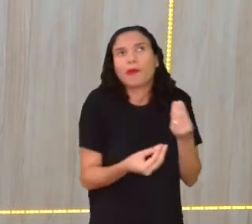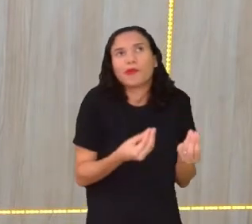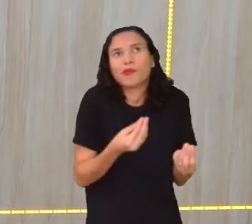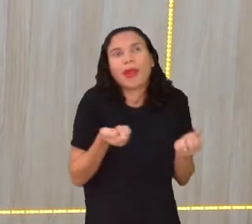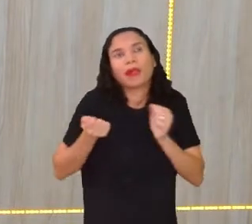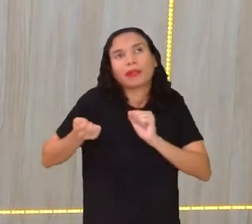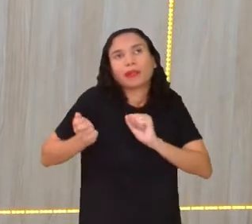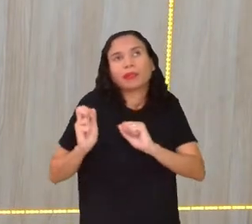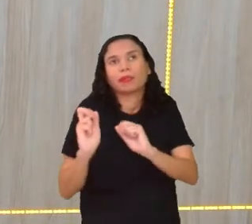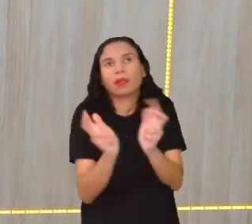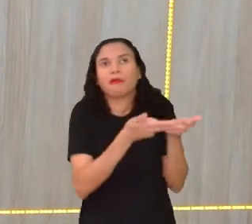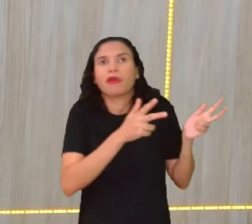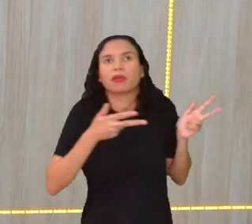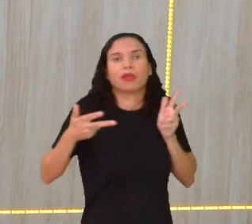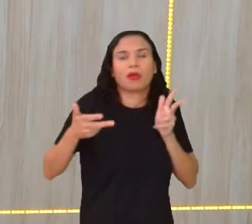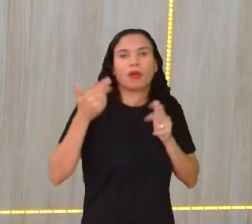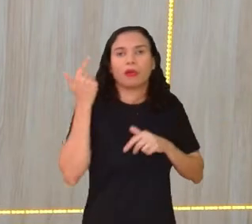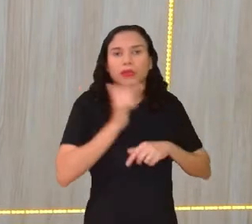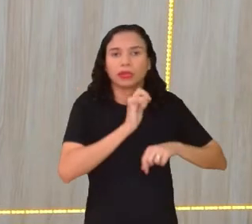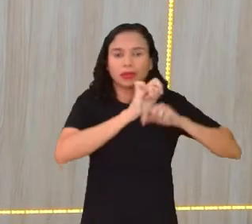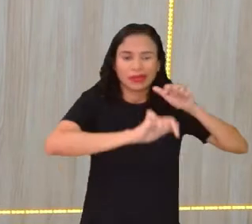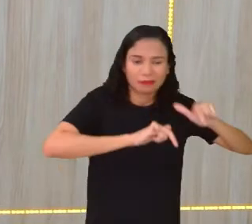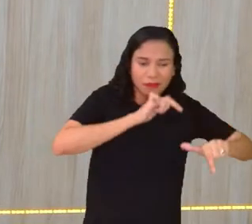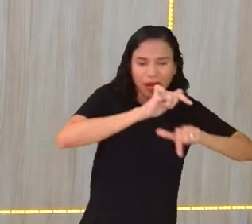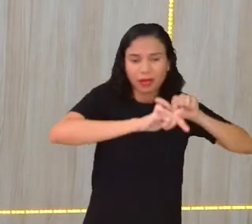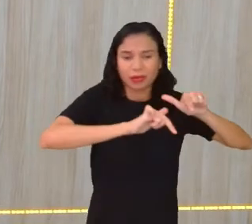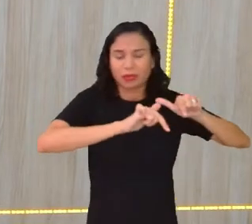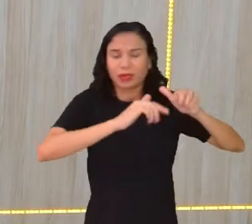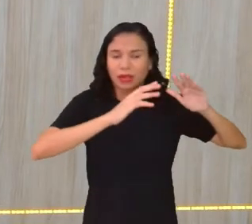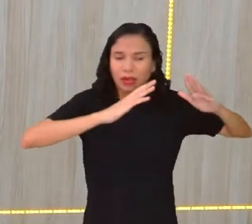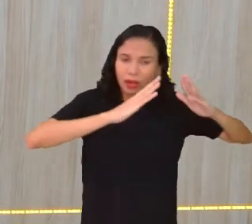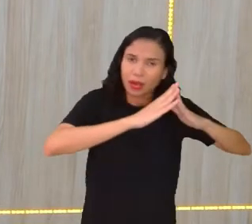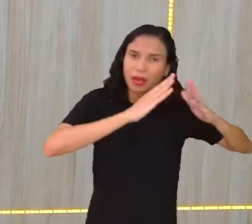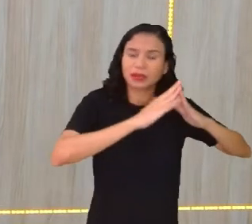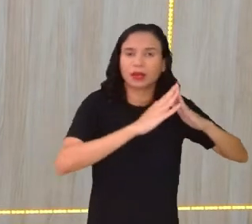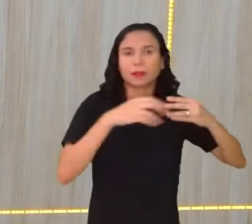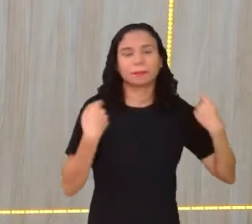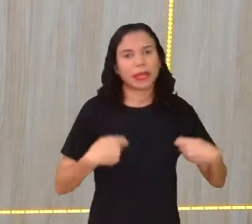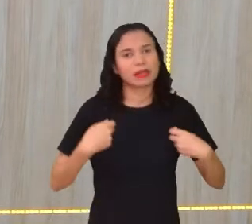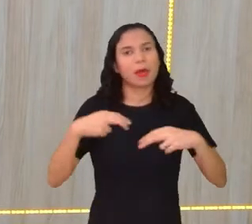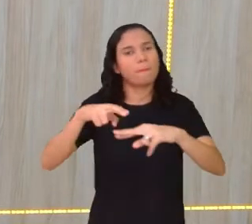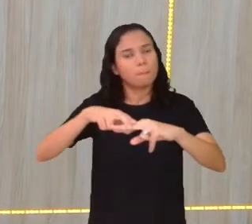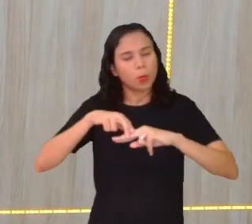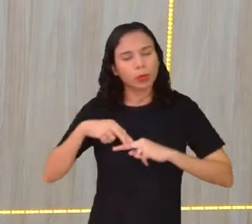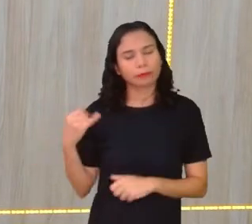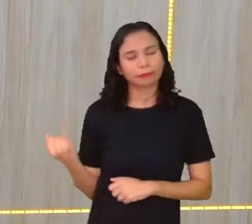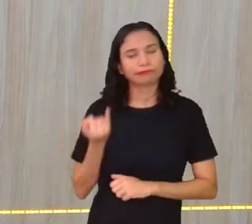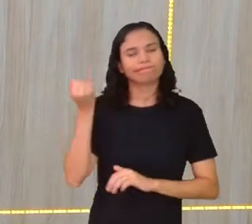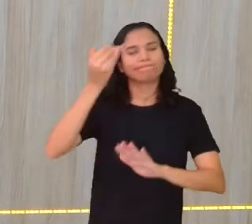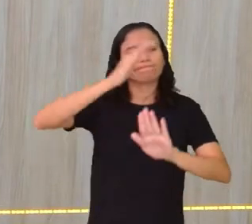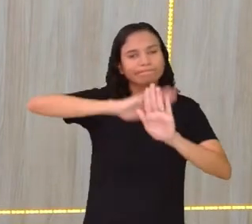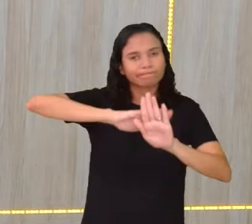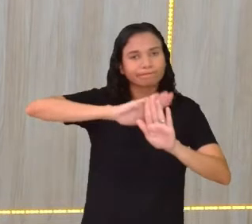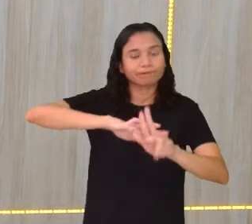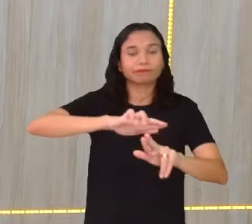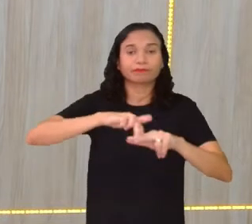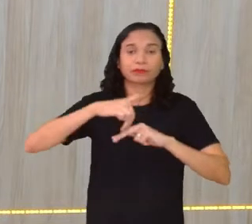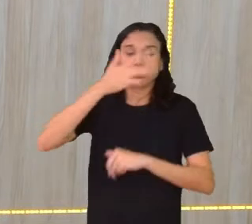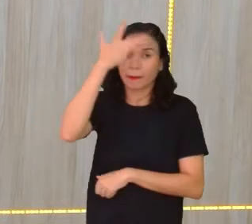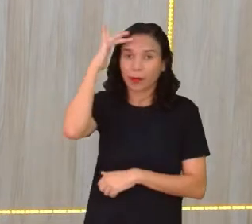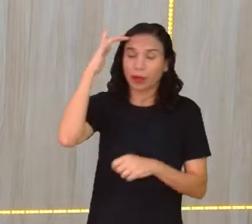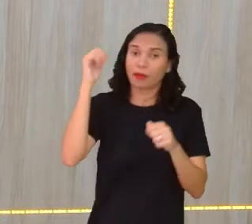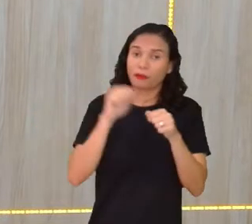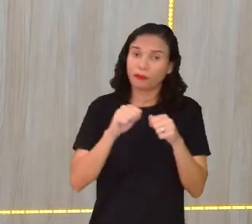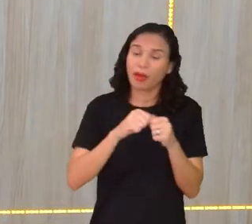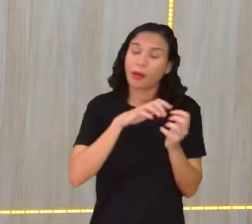aventurar, conseguir emprego, conseguir residência, né, se não tiver uma boa razão para fazer isso. Pessoas fazem isso ao